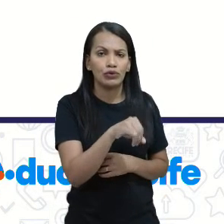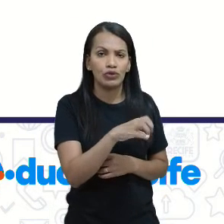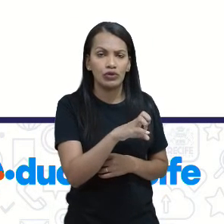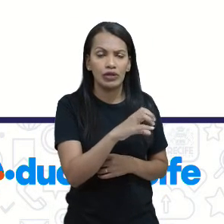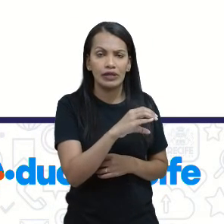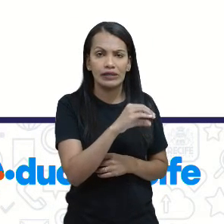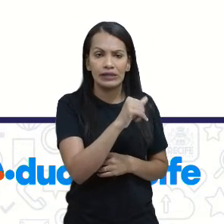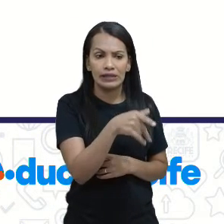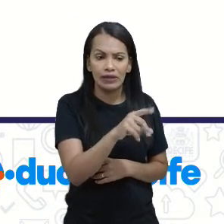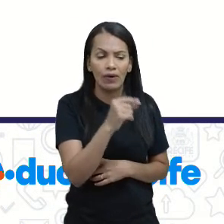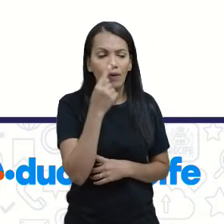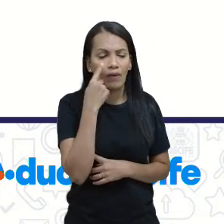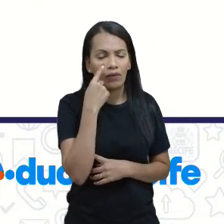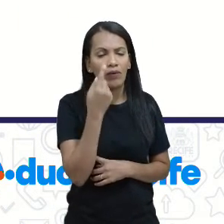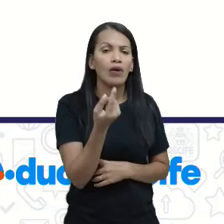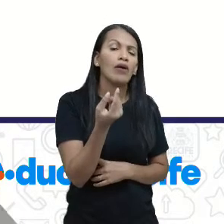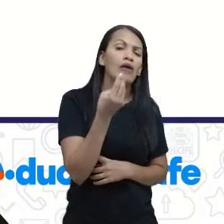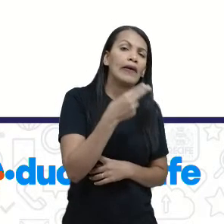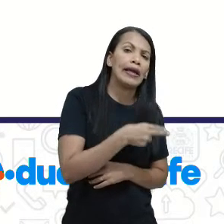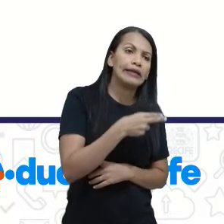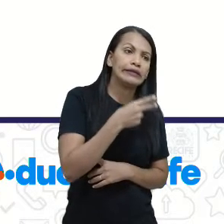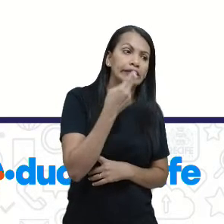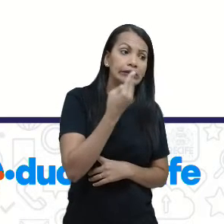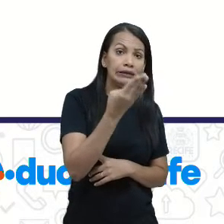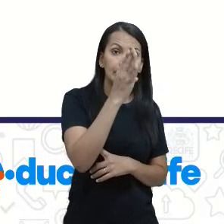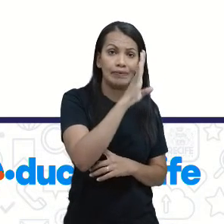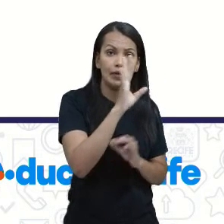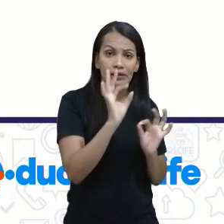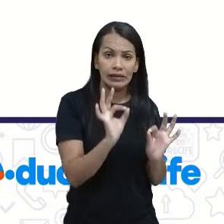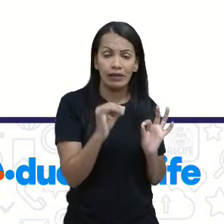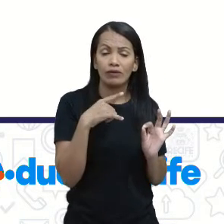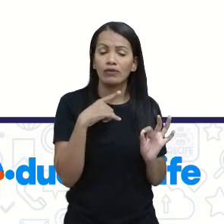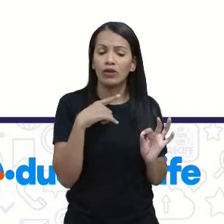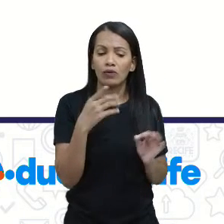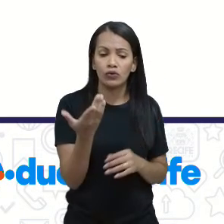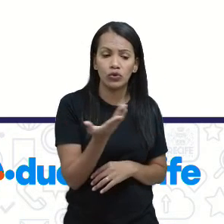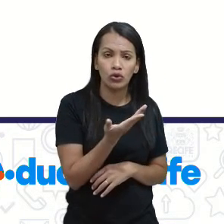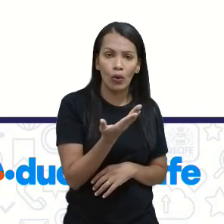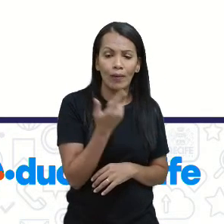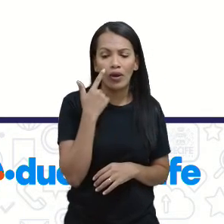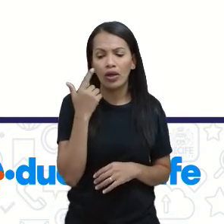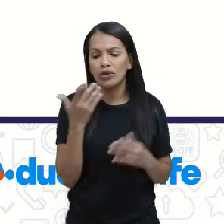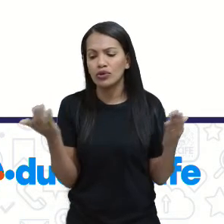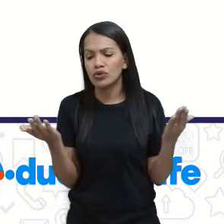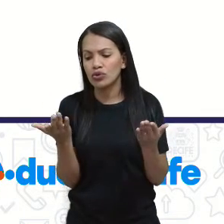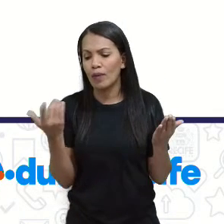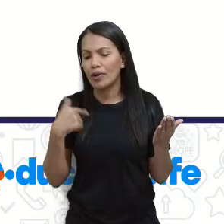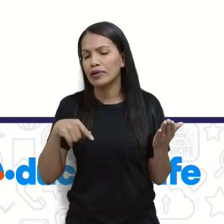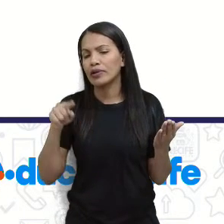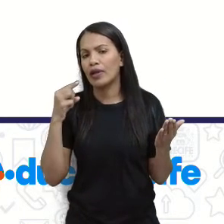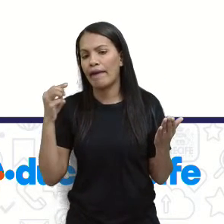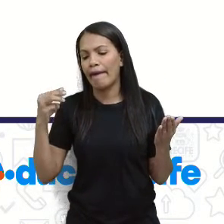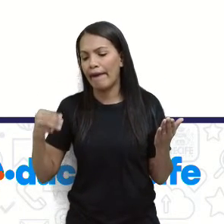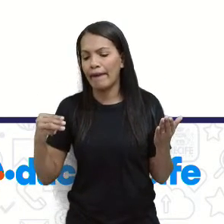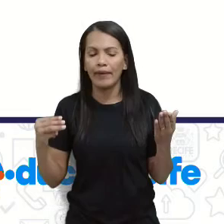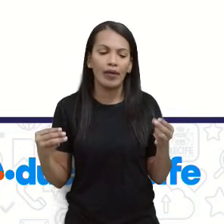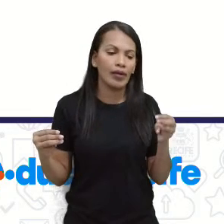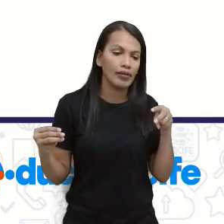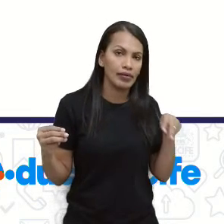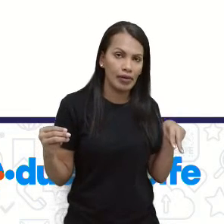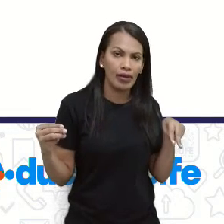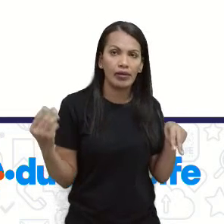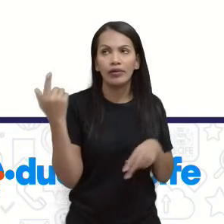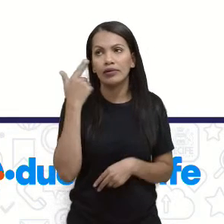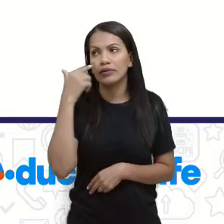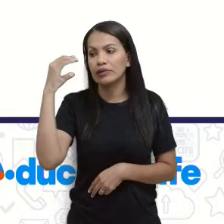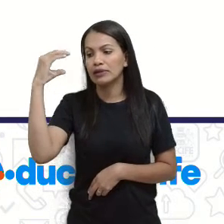relação a B. Então, eu já tenho aí as projeções, tenho as sombras em si para vocês. E tenho a altura relativa à hipotenusa. Por